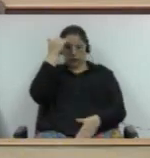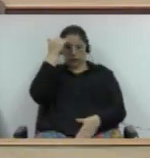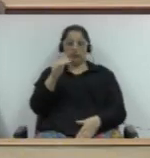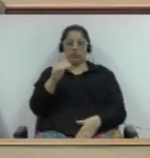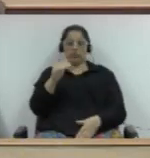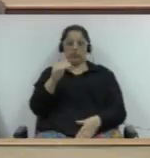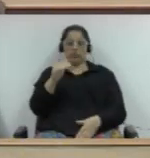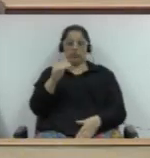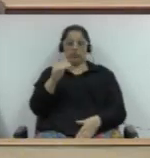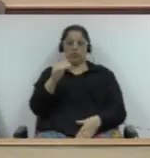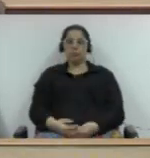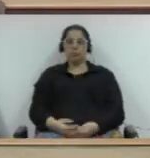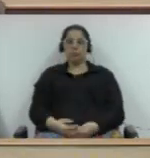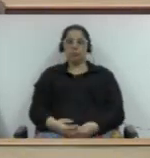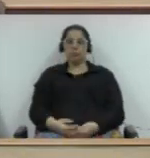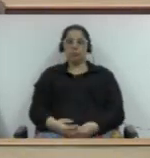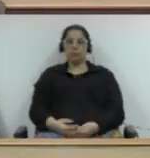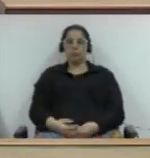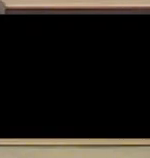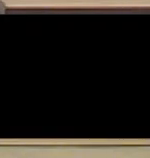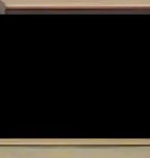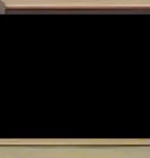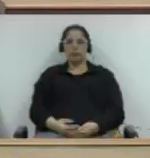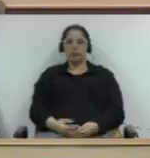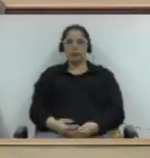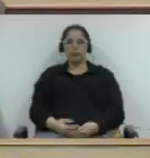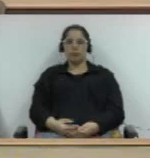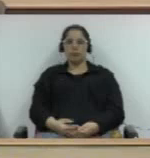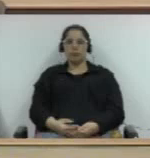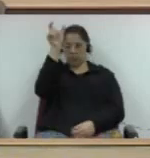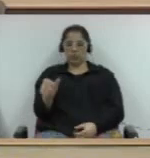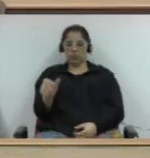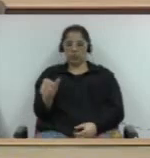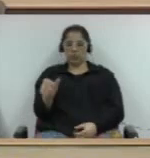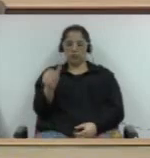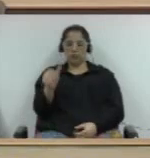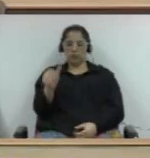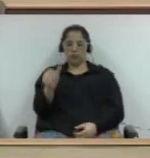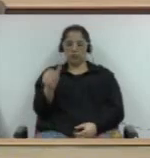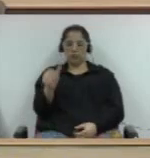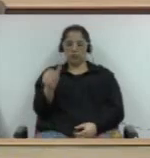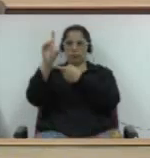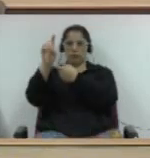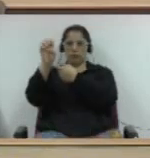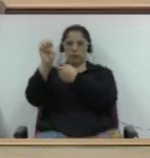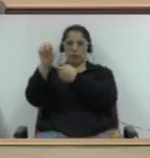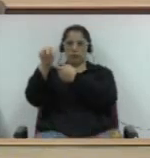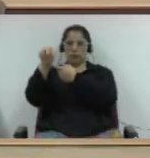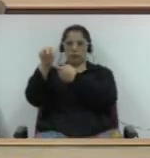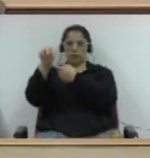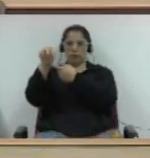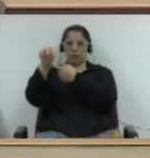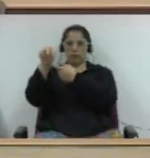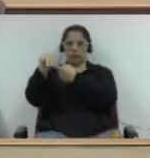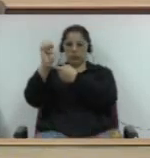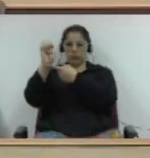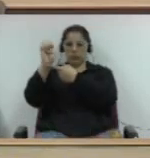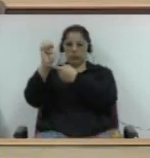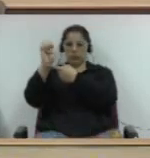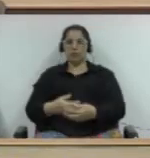distinta consideração. Atenciosamente, Denise Aparecida Rodrigues, chefe da Divisão de